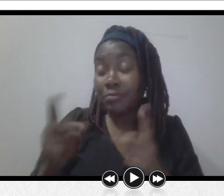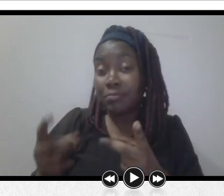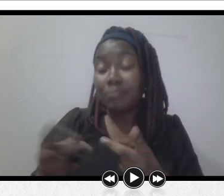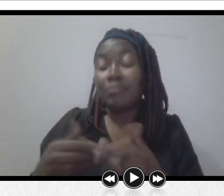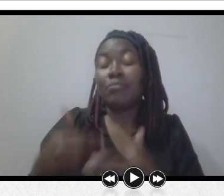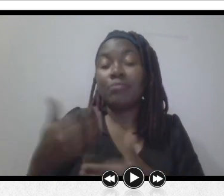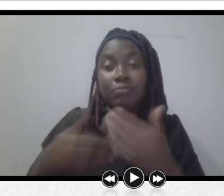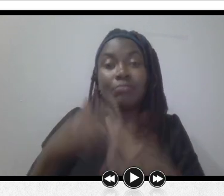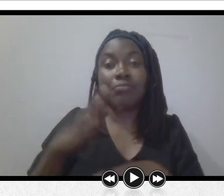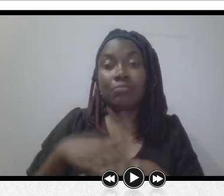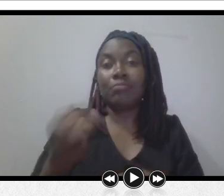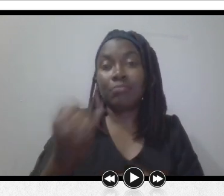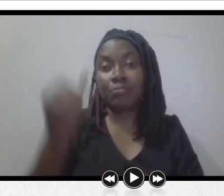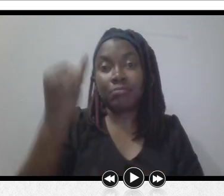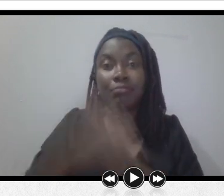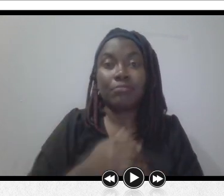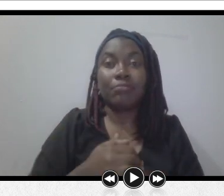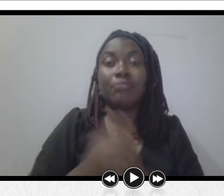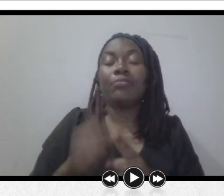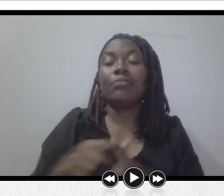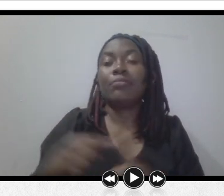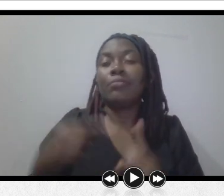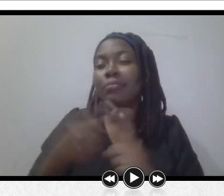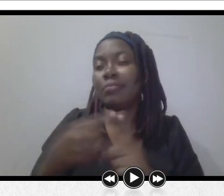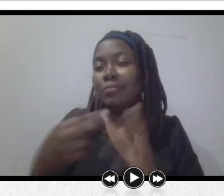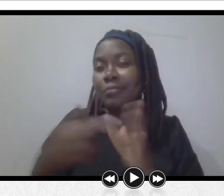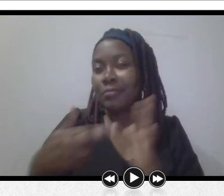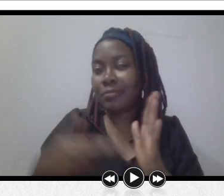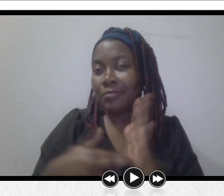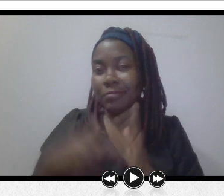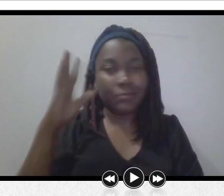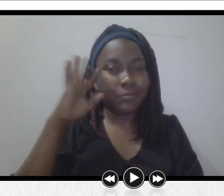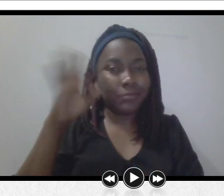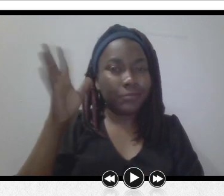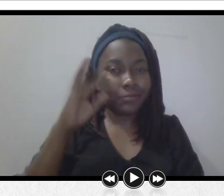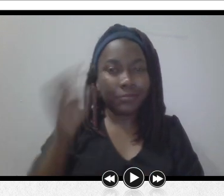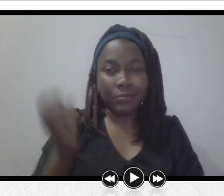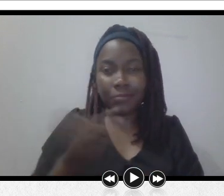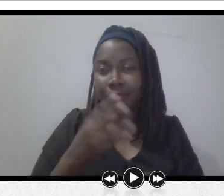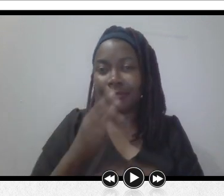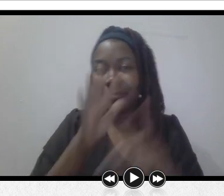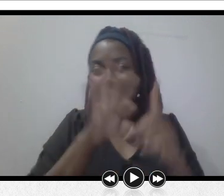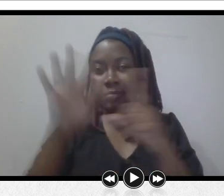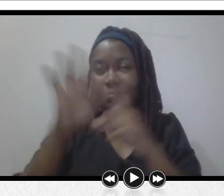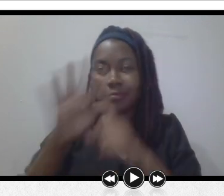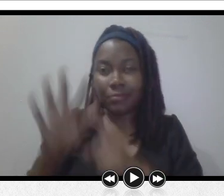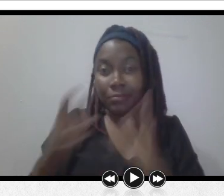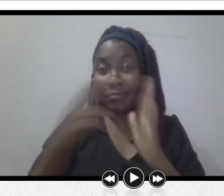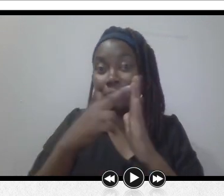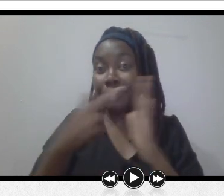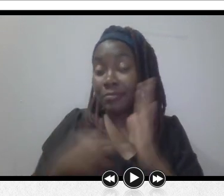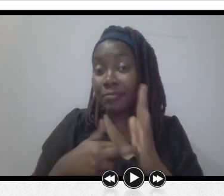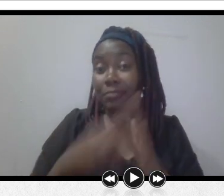mais fundamental. Além desse critério aqui que foi pensado, né, de novos mercados a serem regulados, e